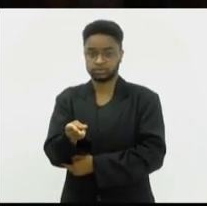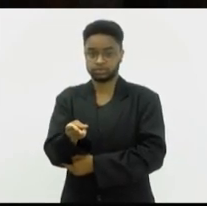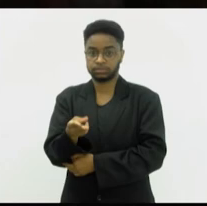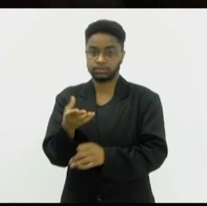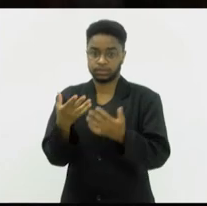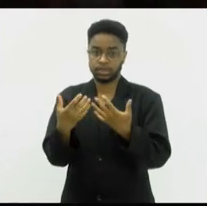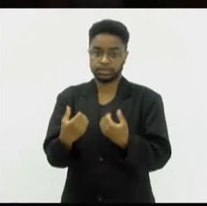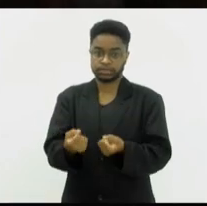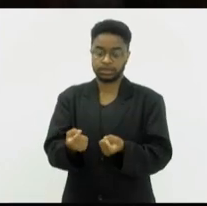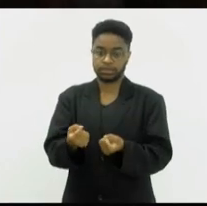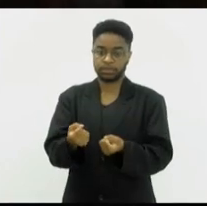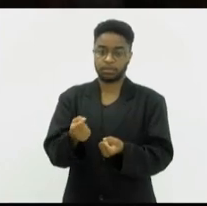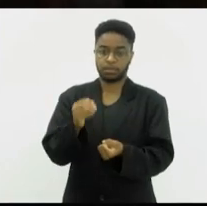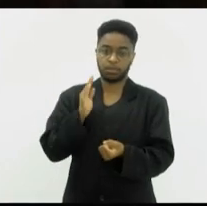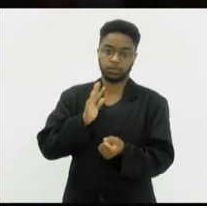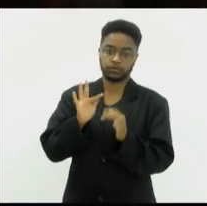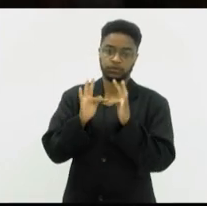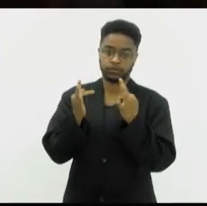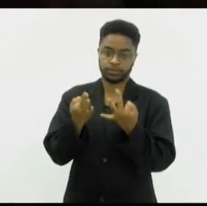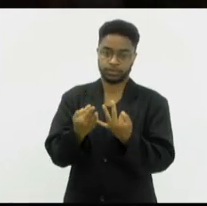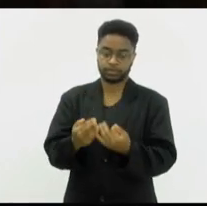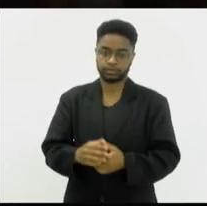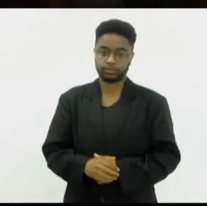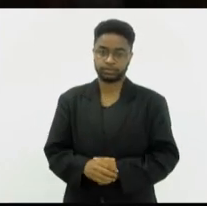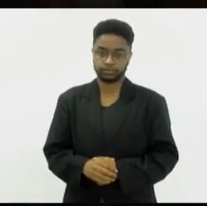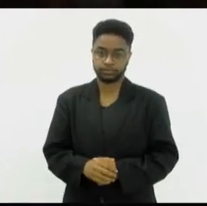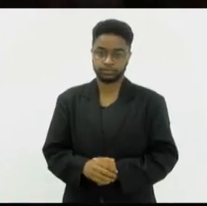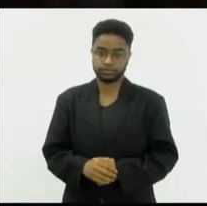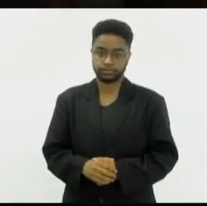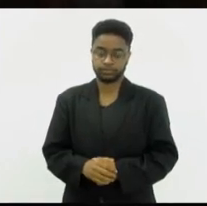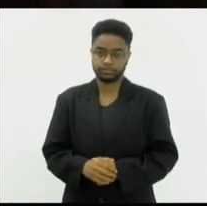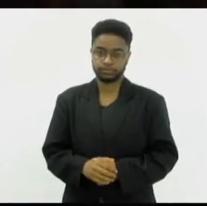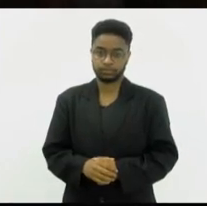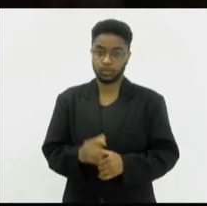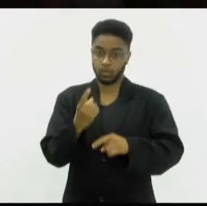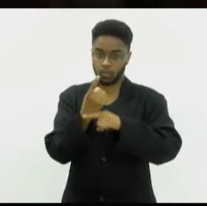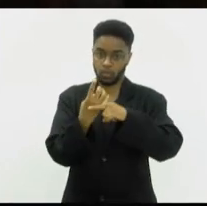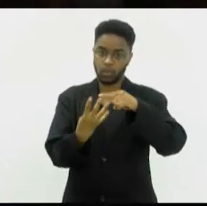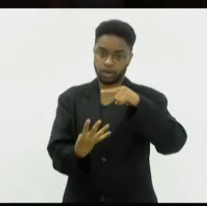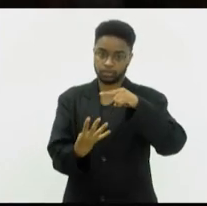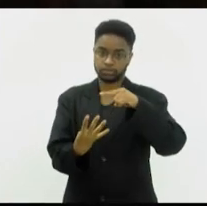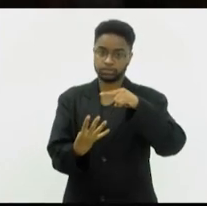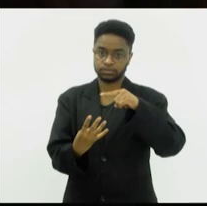recebem Bolsa Família. Um quarto, né?